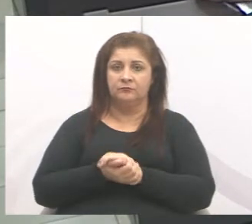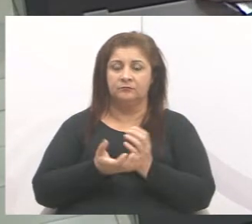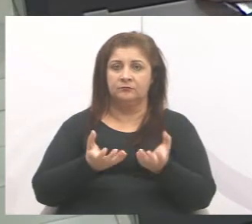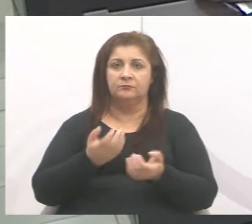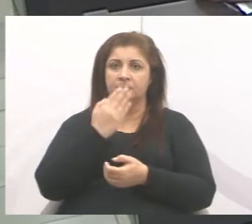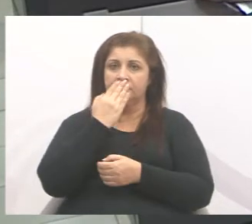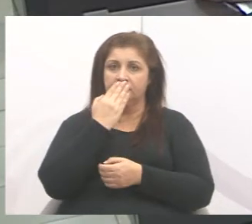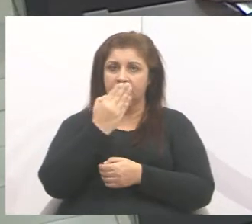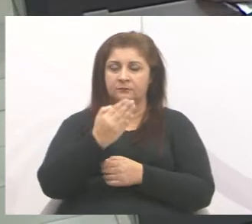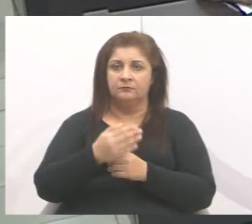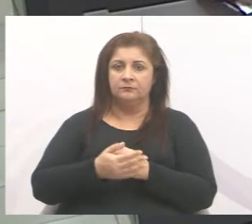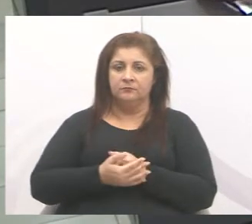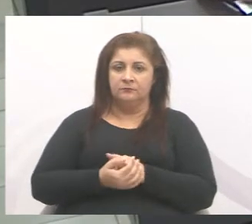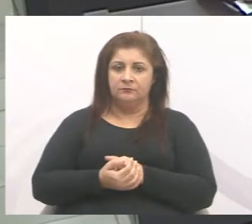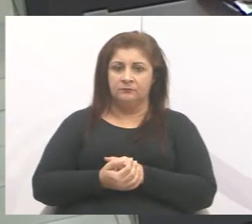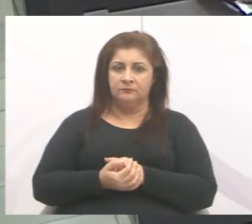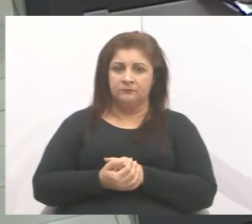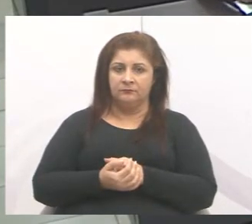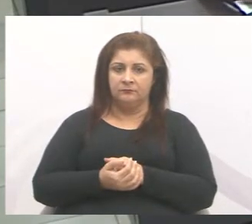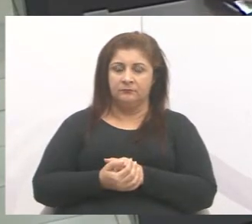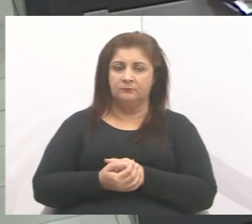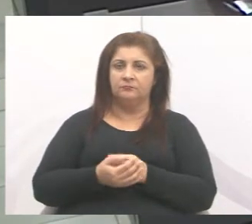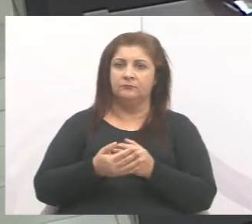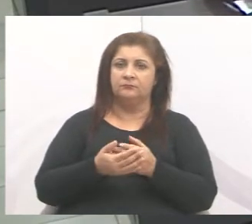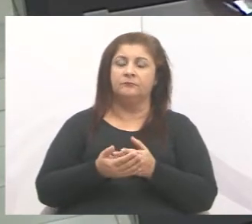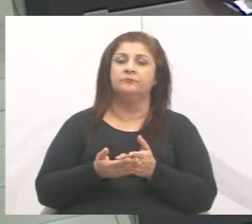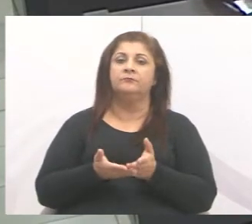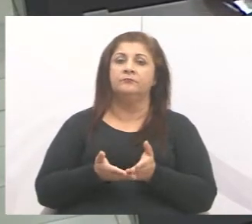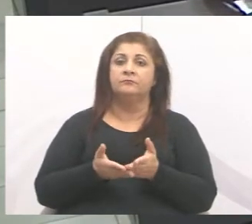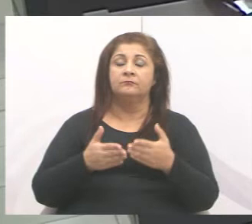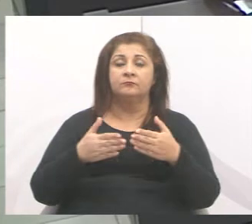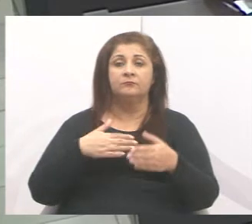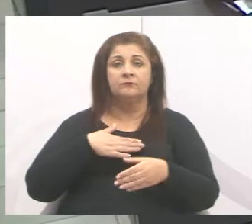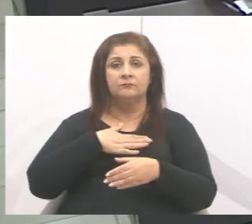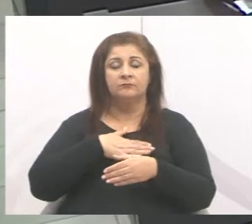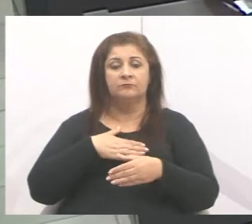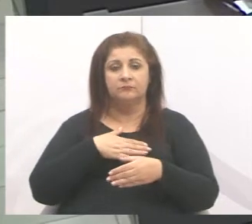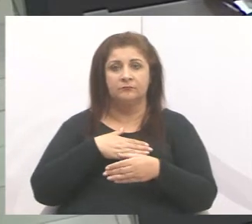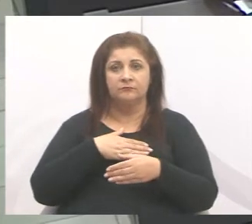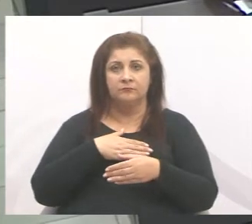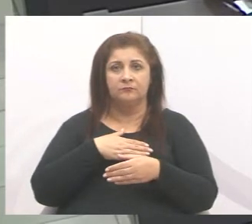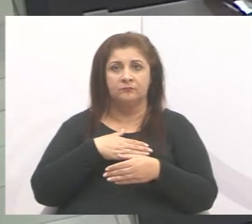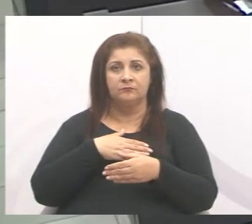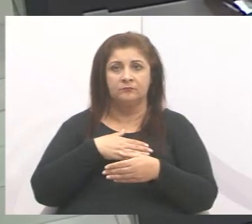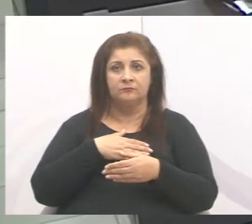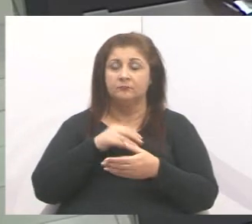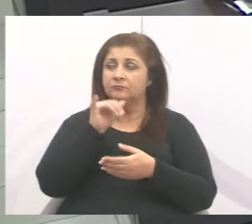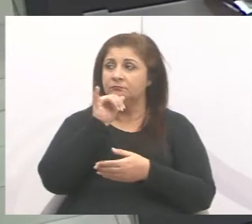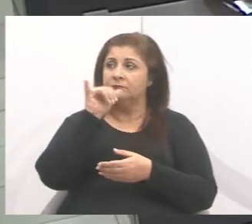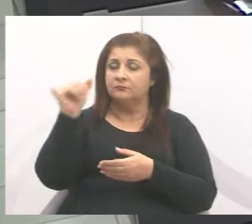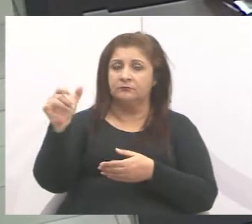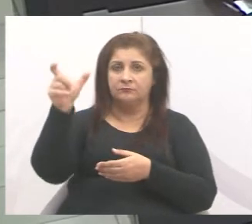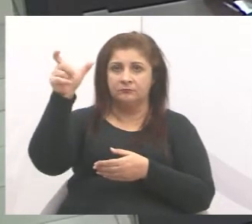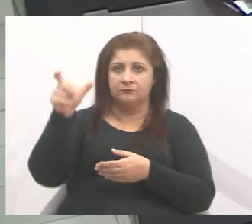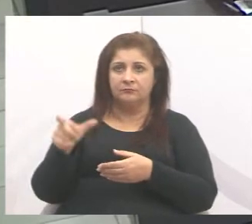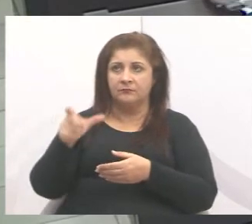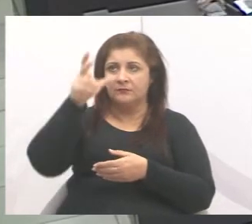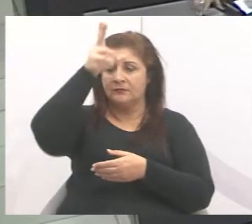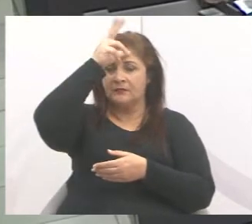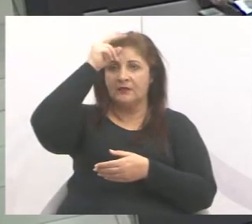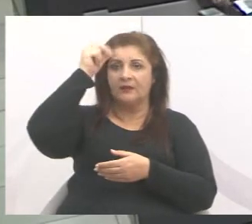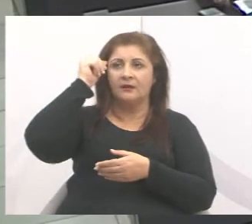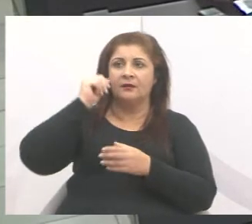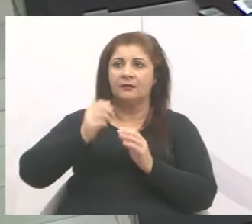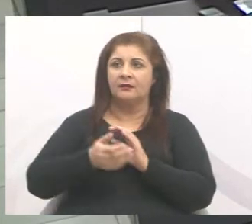para você, né, enquanto secretário, e gostaria muito que você levasse esse pedido ao prefeito Isaías.